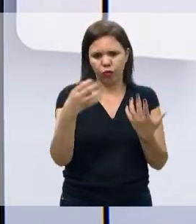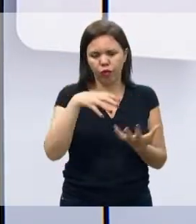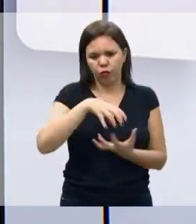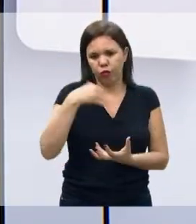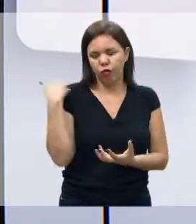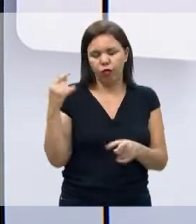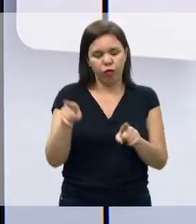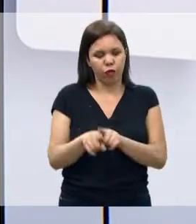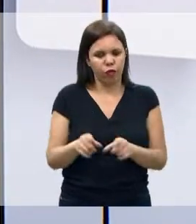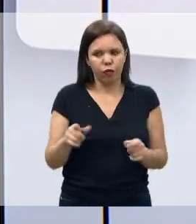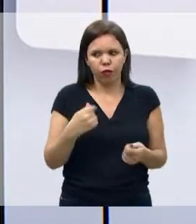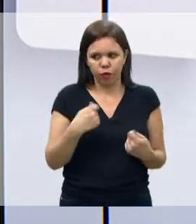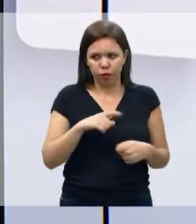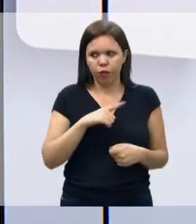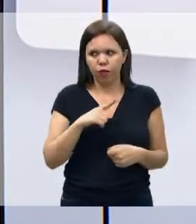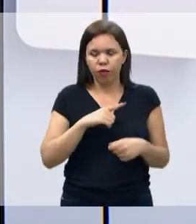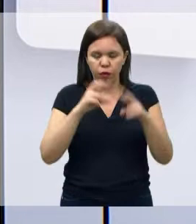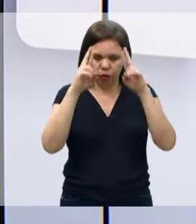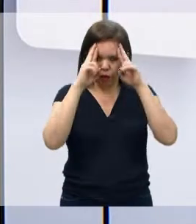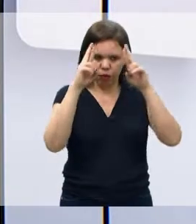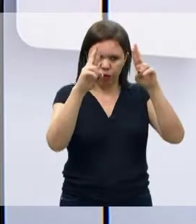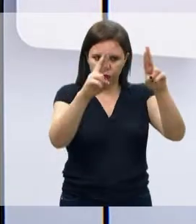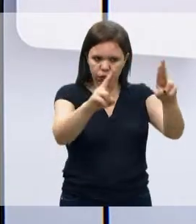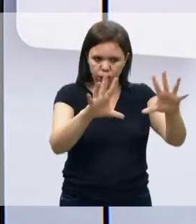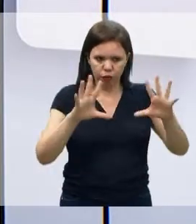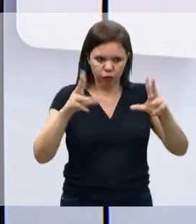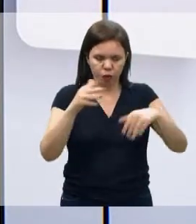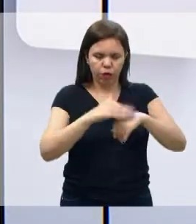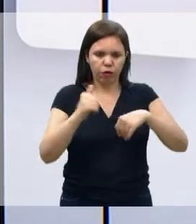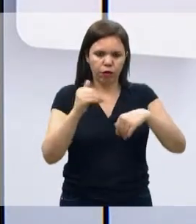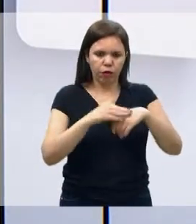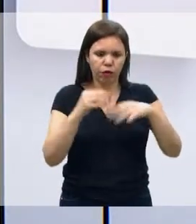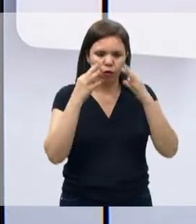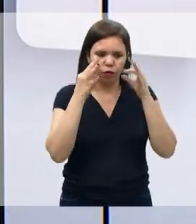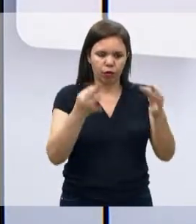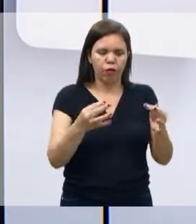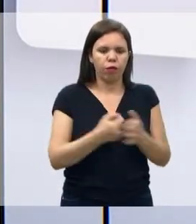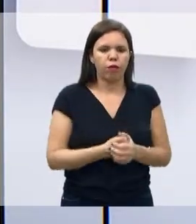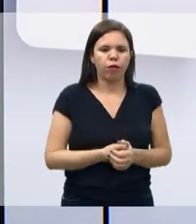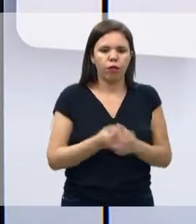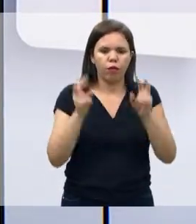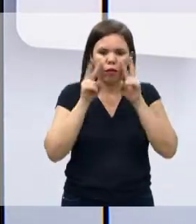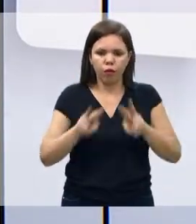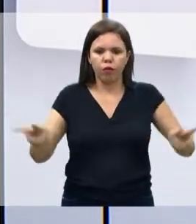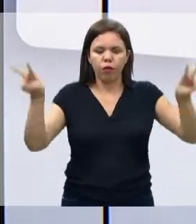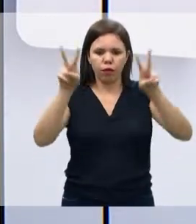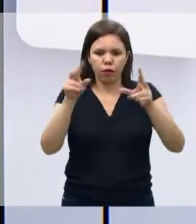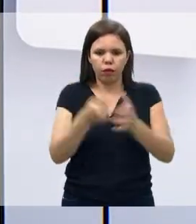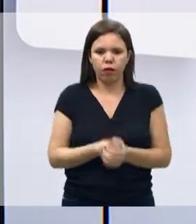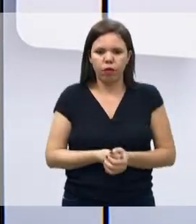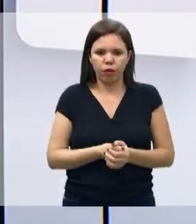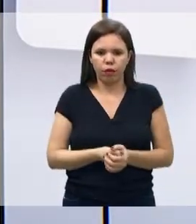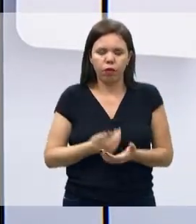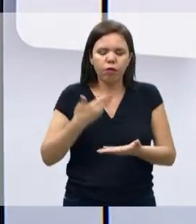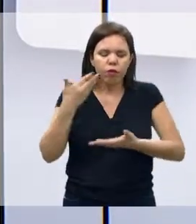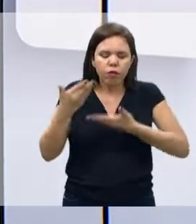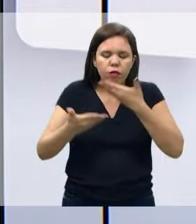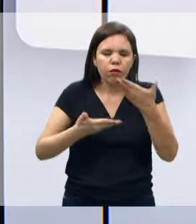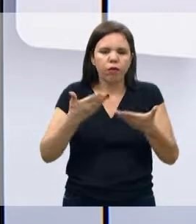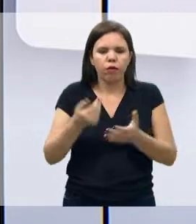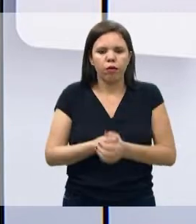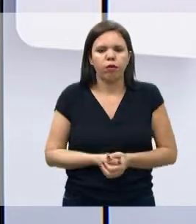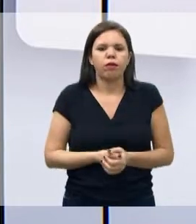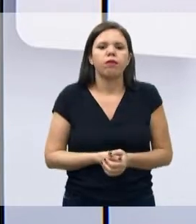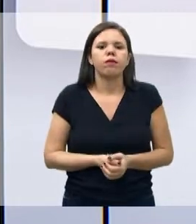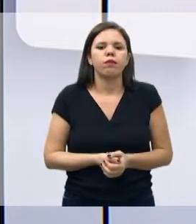ele tem que ter toda a respeitabilidade, todo o carinho, toda a visibilidade, o trato, né,